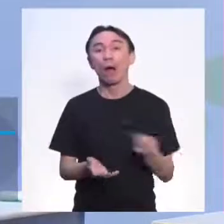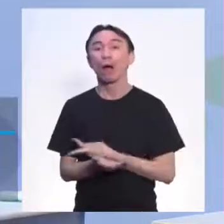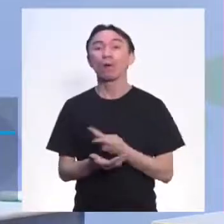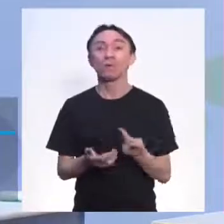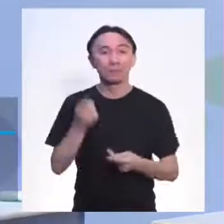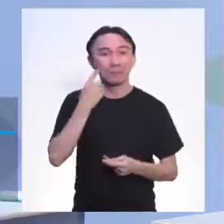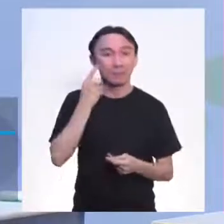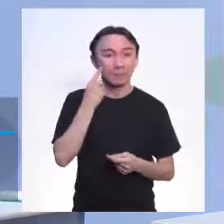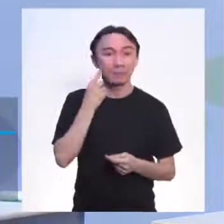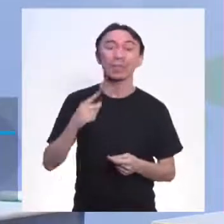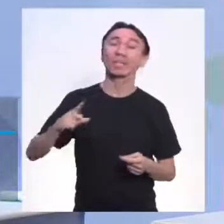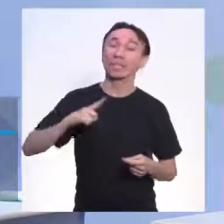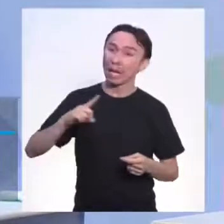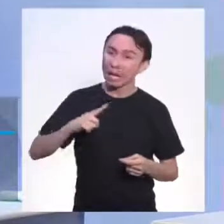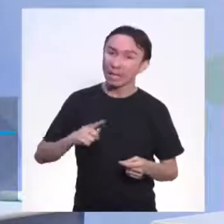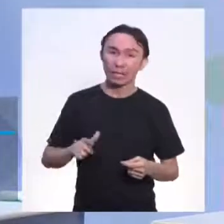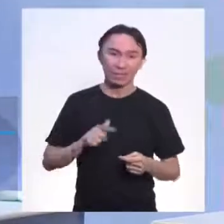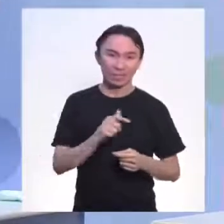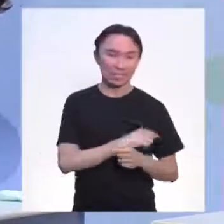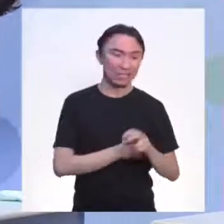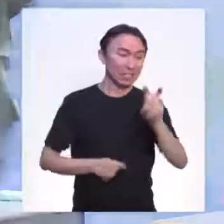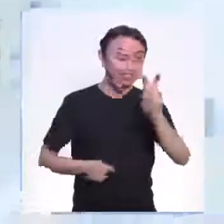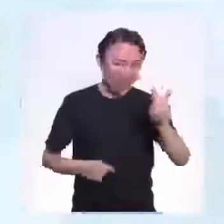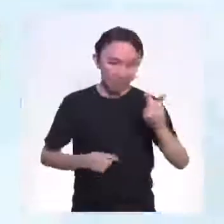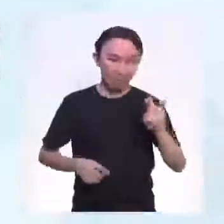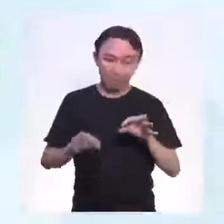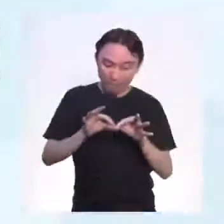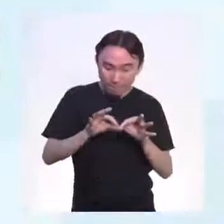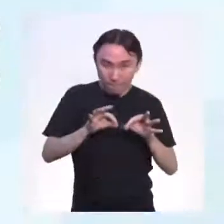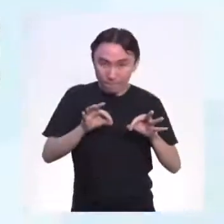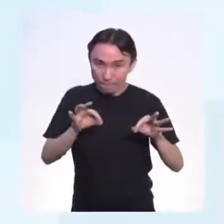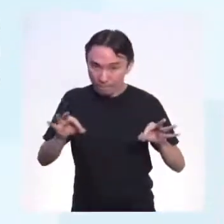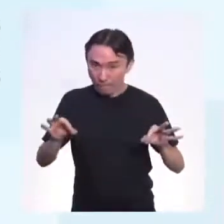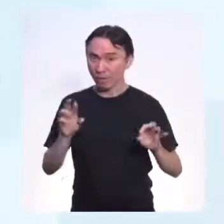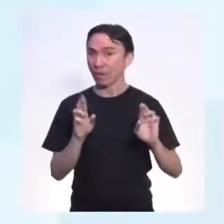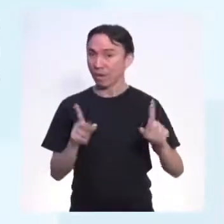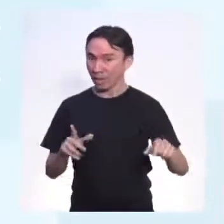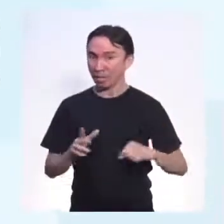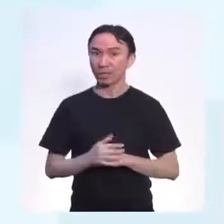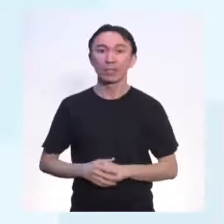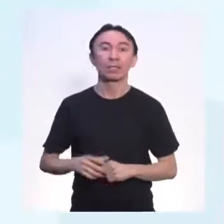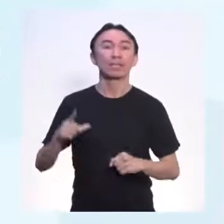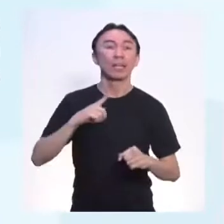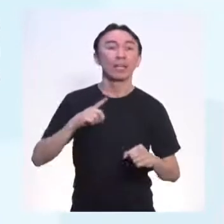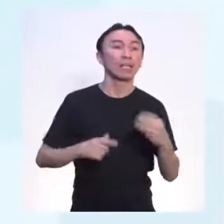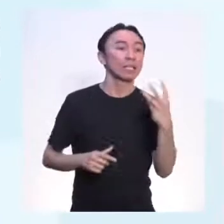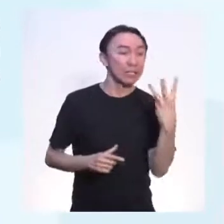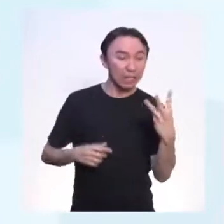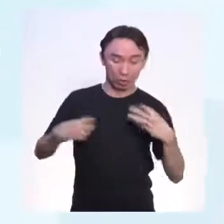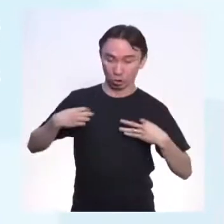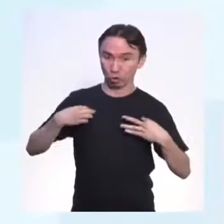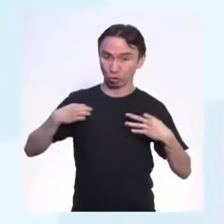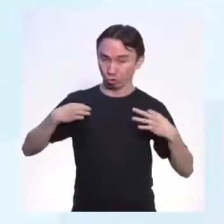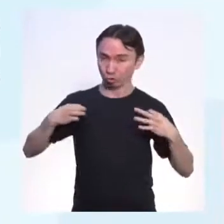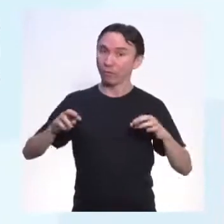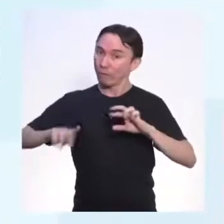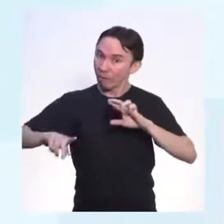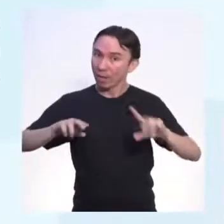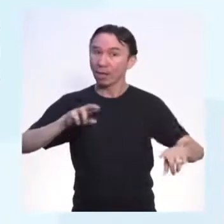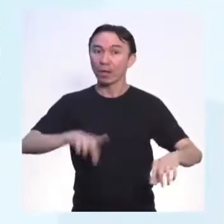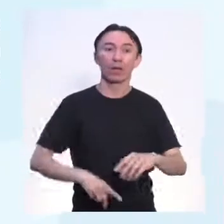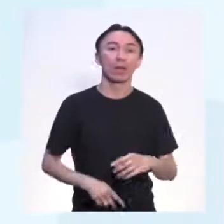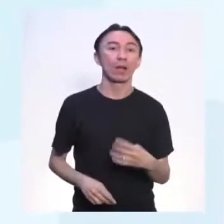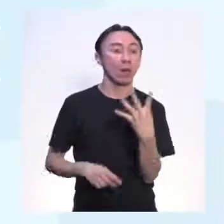ela tem 5 diferentes tipos de fecho, 3 diferentes tecidos,